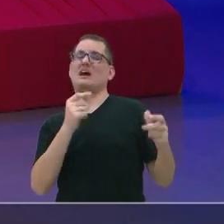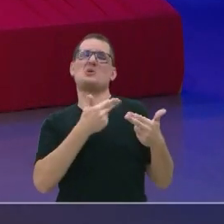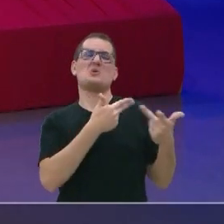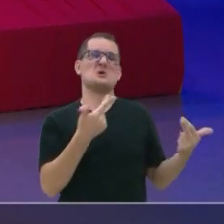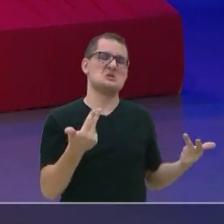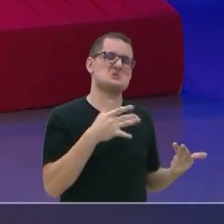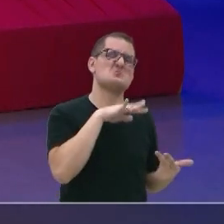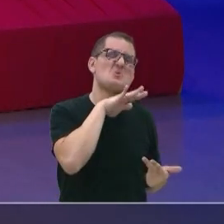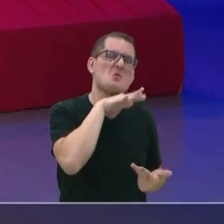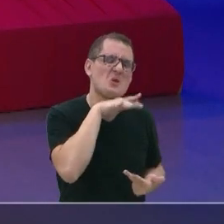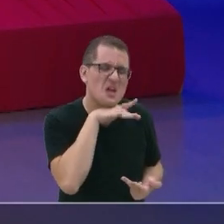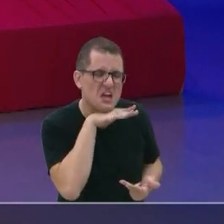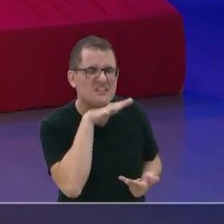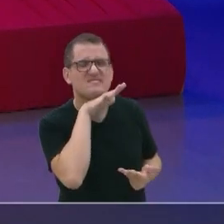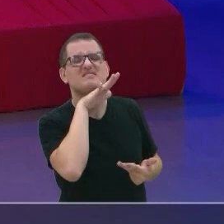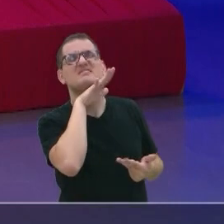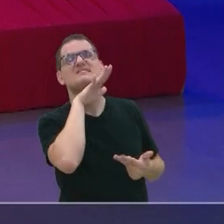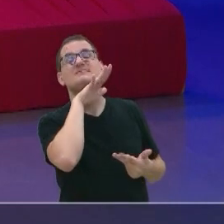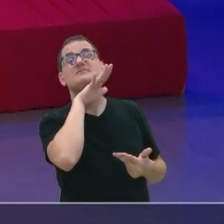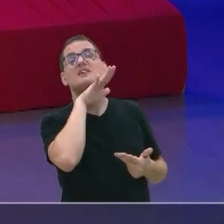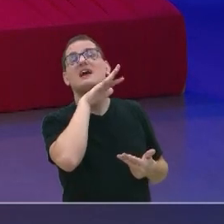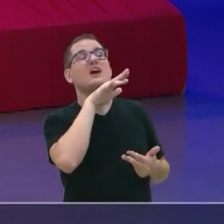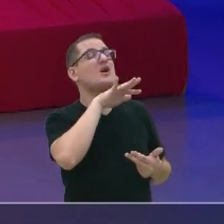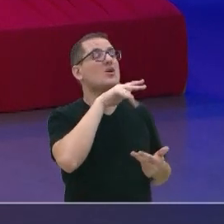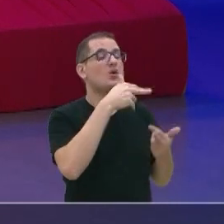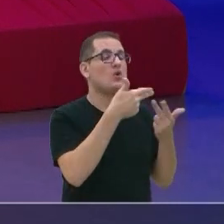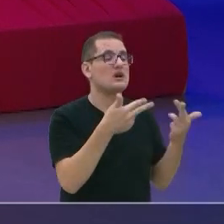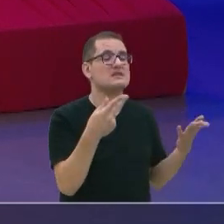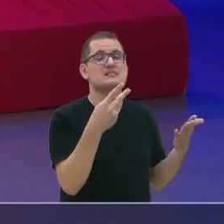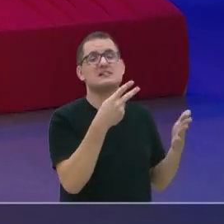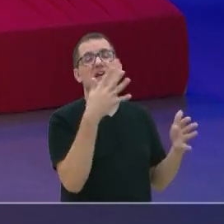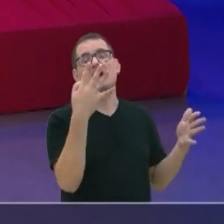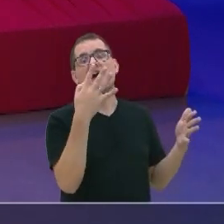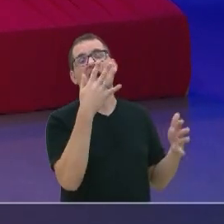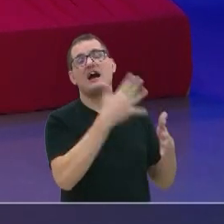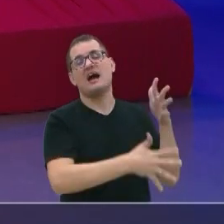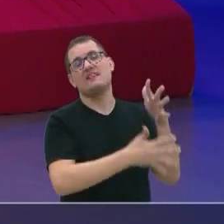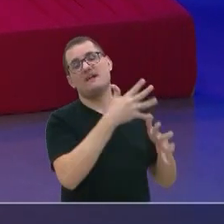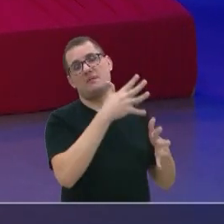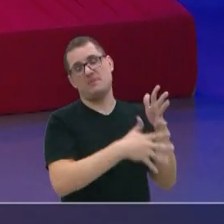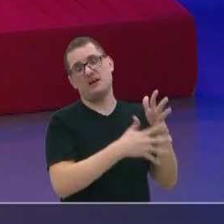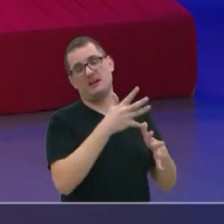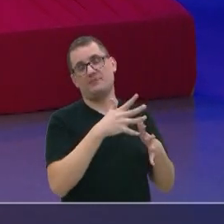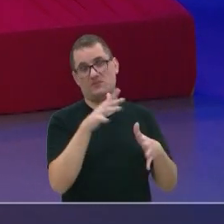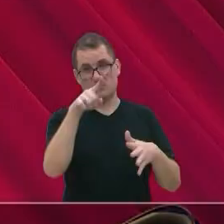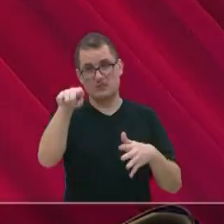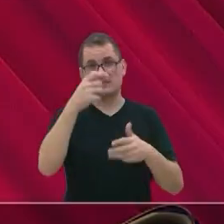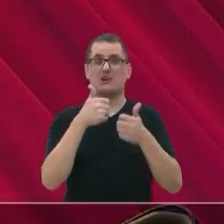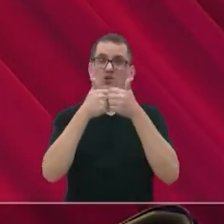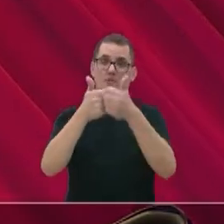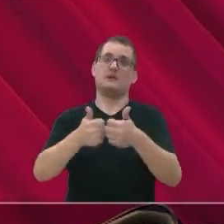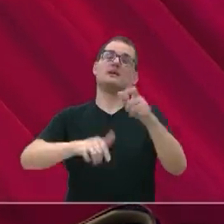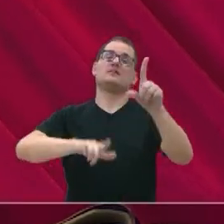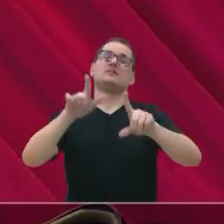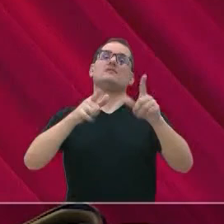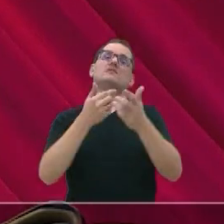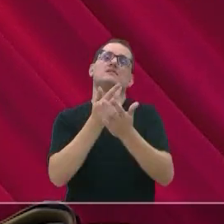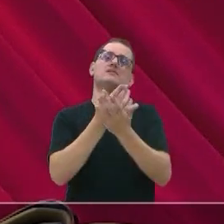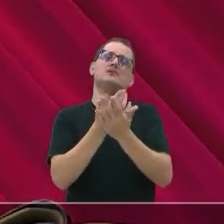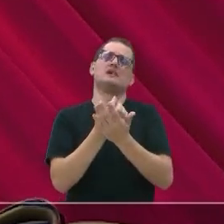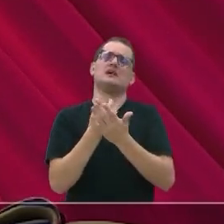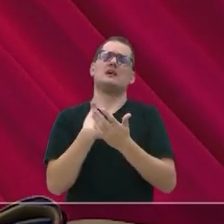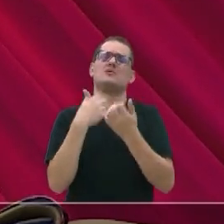não acrescenta? Aqueles que estão conosco pela TV Evangelizar, digo a você, de